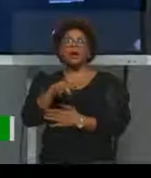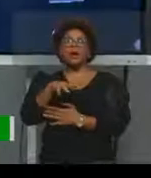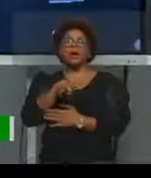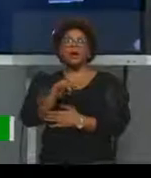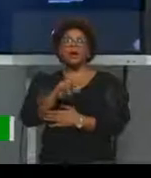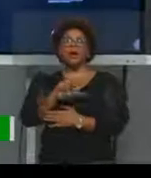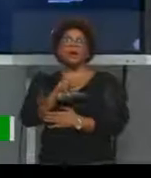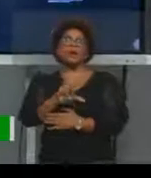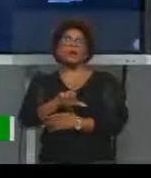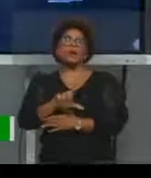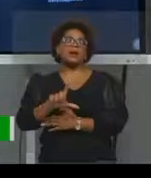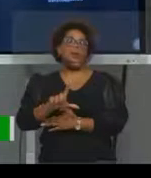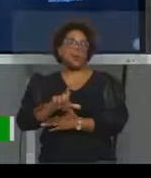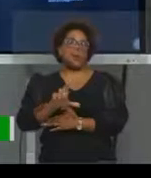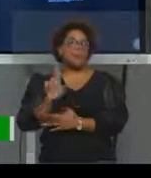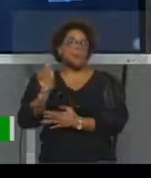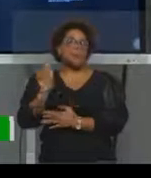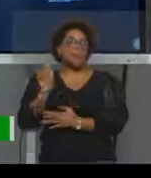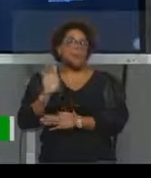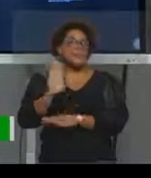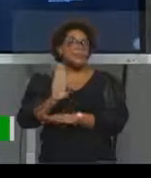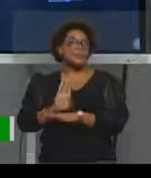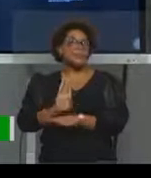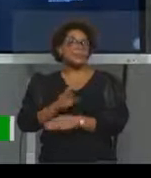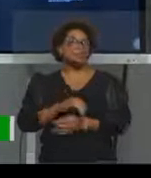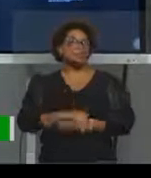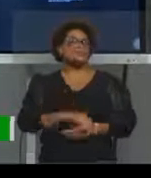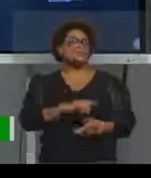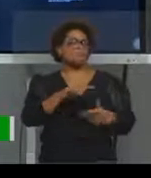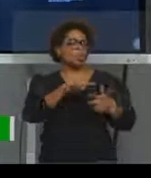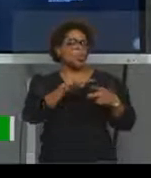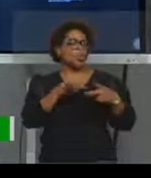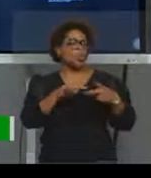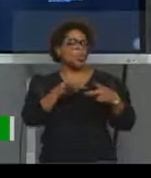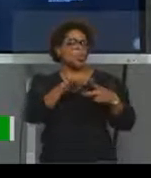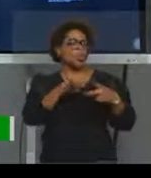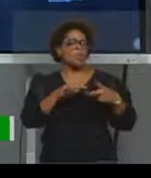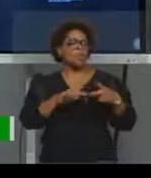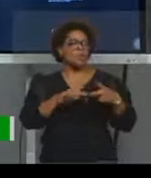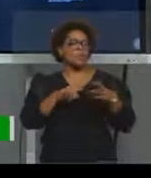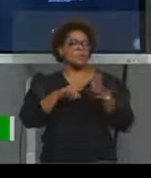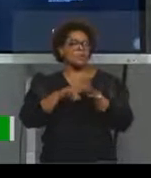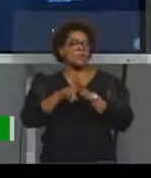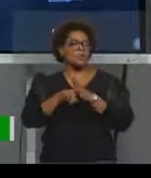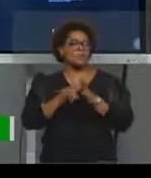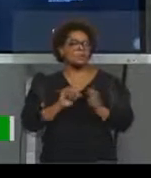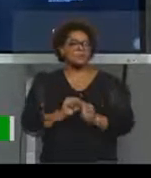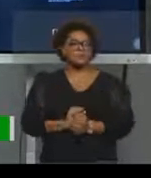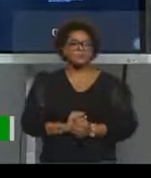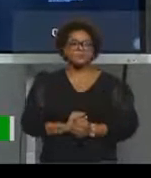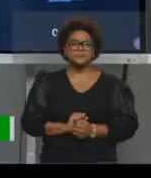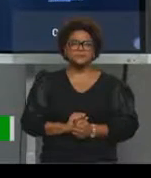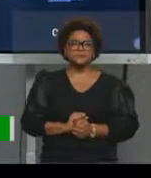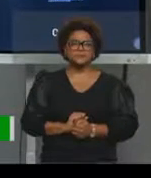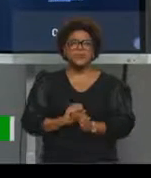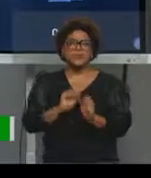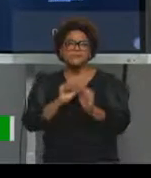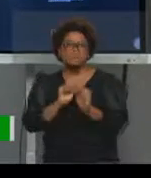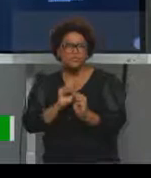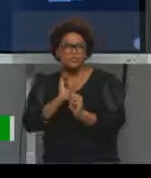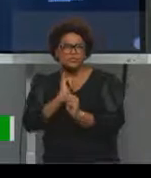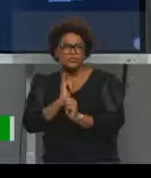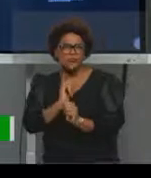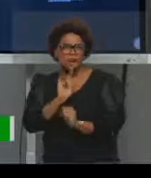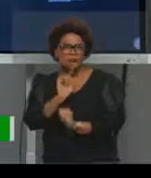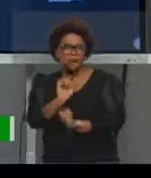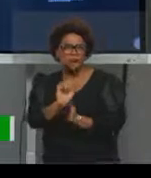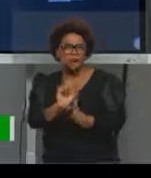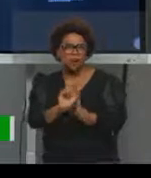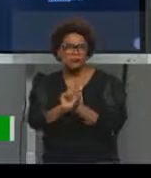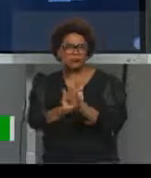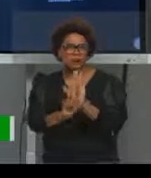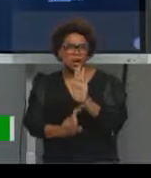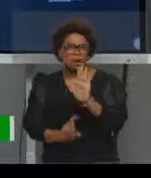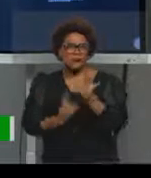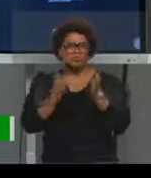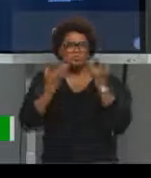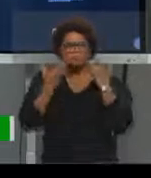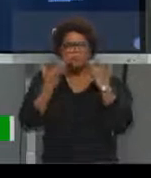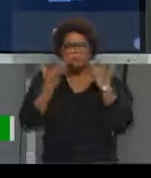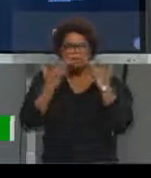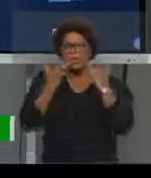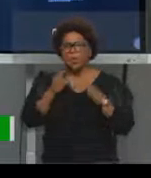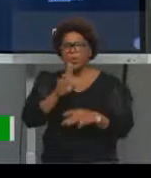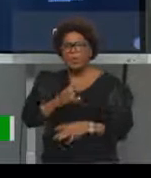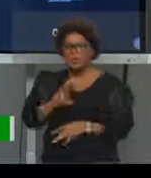tem duas dúvidas. Professora, pode-se dizer que o texto teatral é o texto usado para fazer filmes